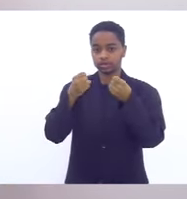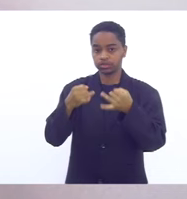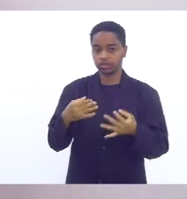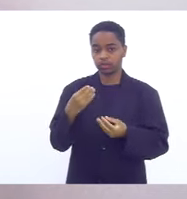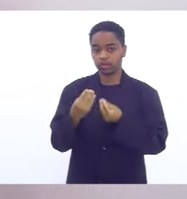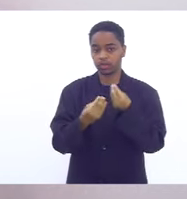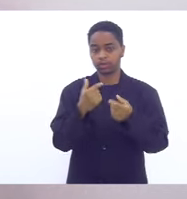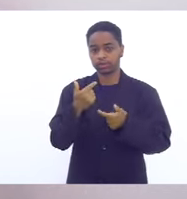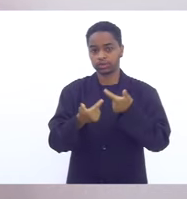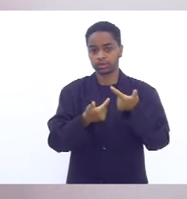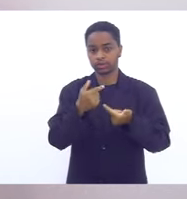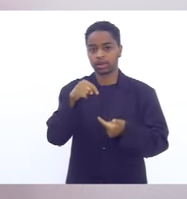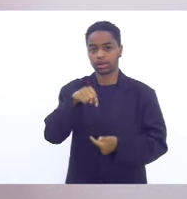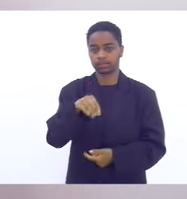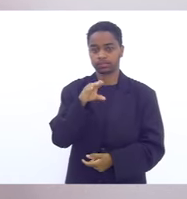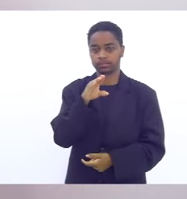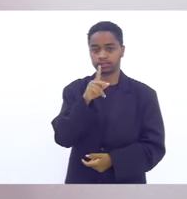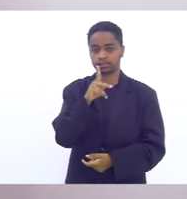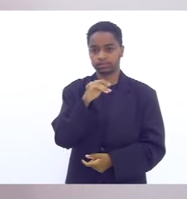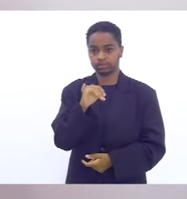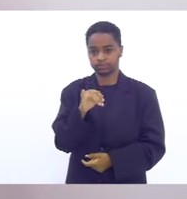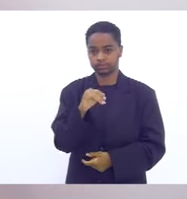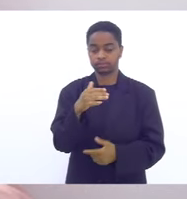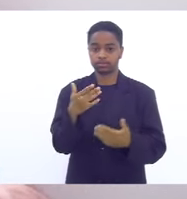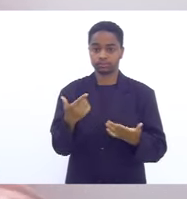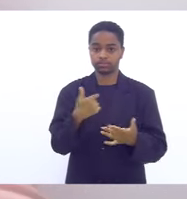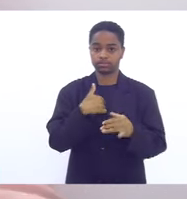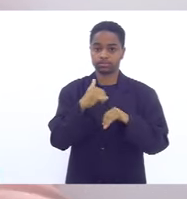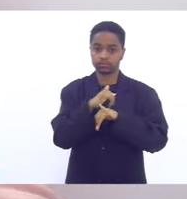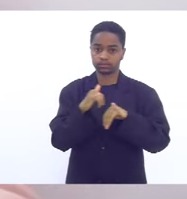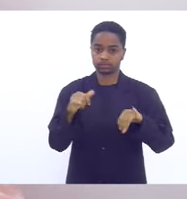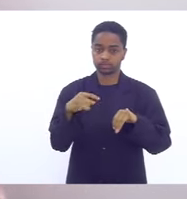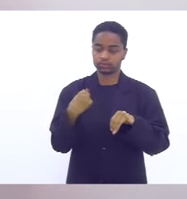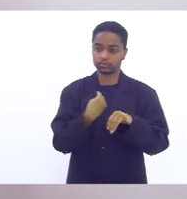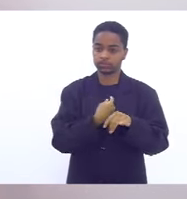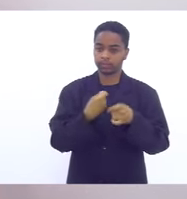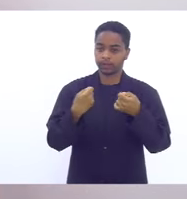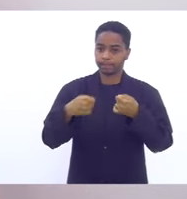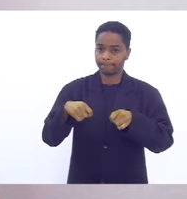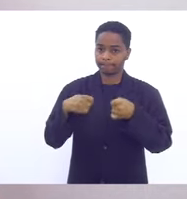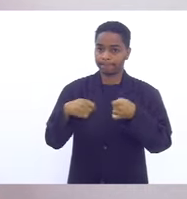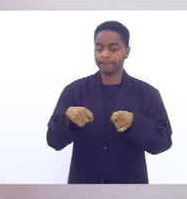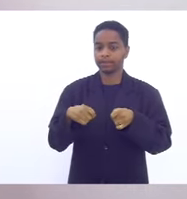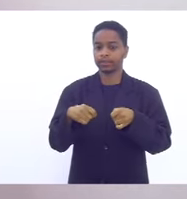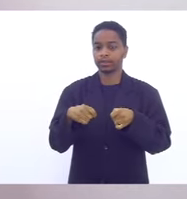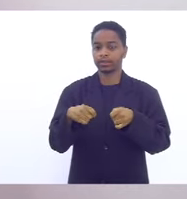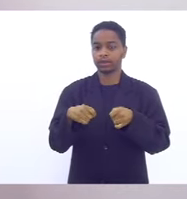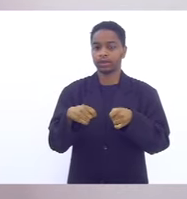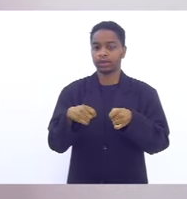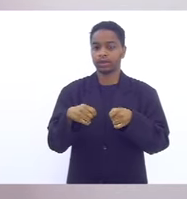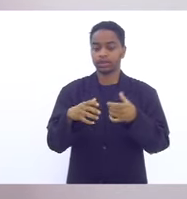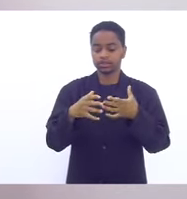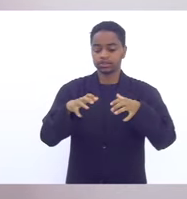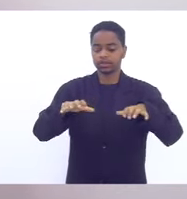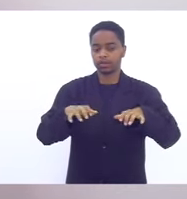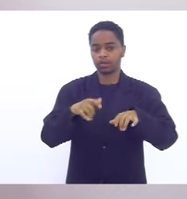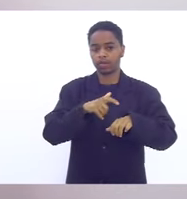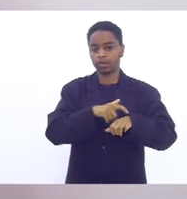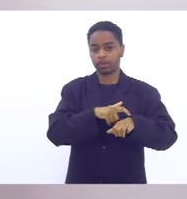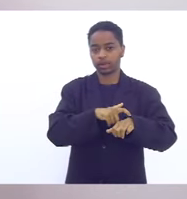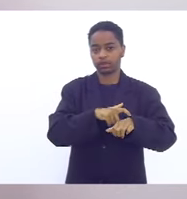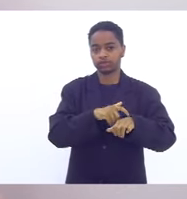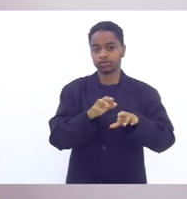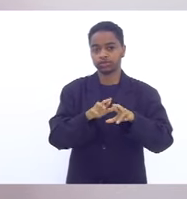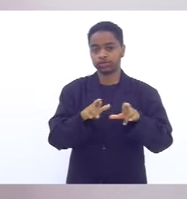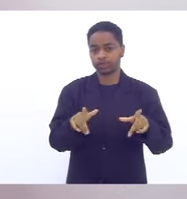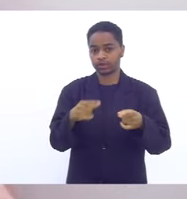trabalhos desta CPI. Eu digo que nós devemos estar separando em momentos distintos esses debates,